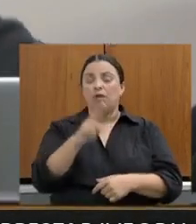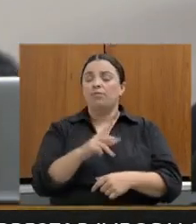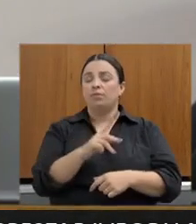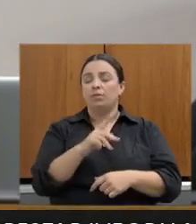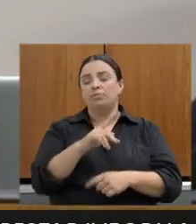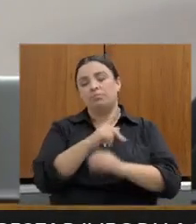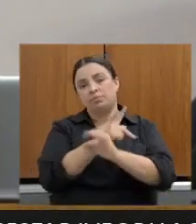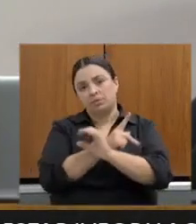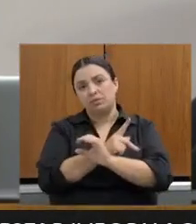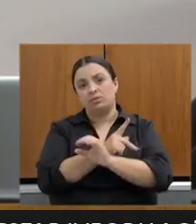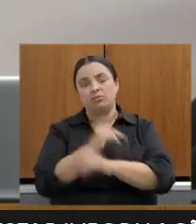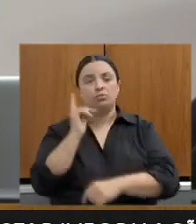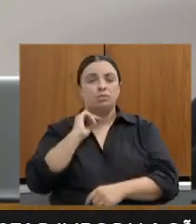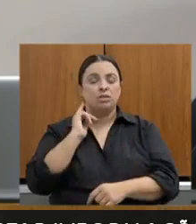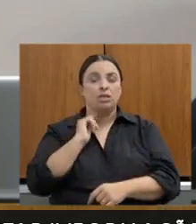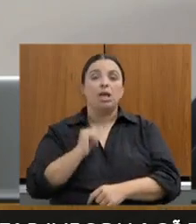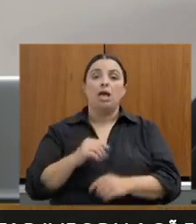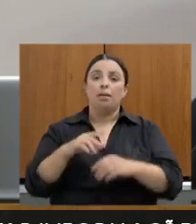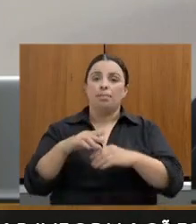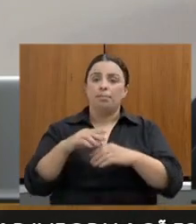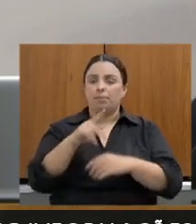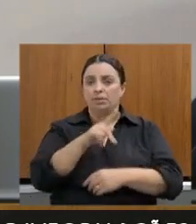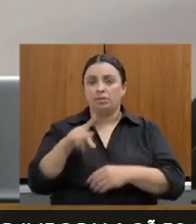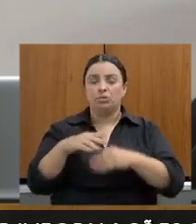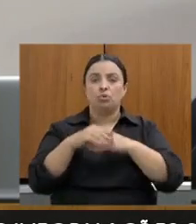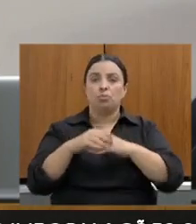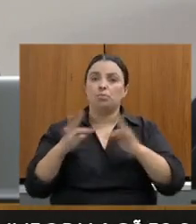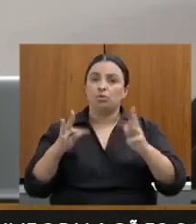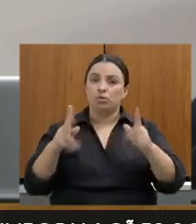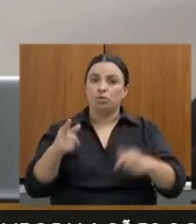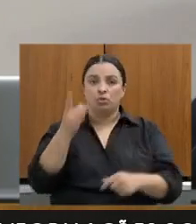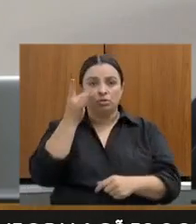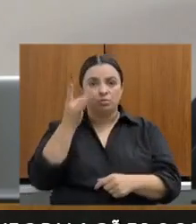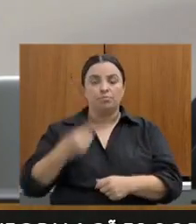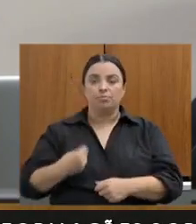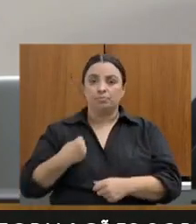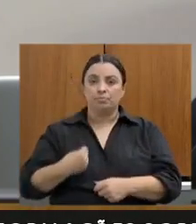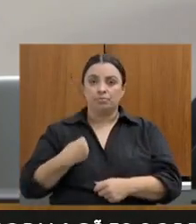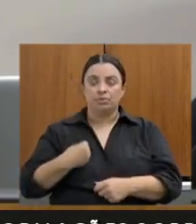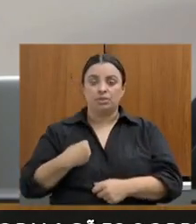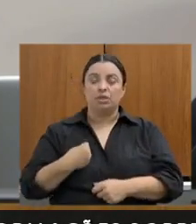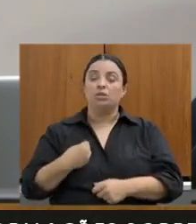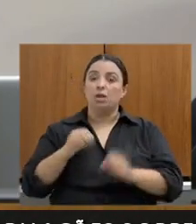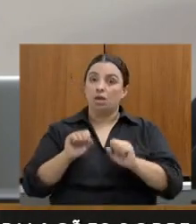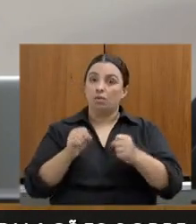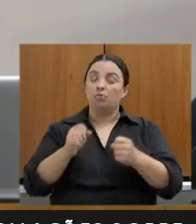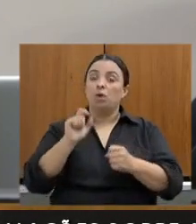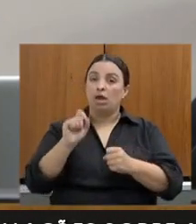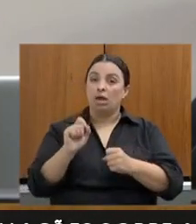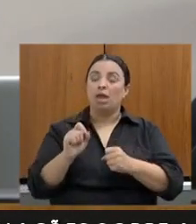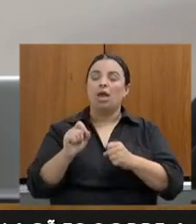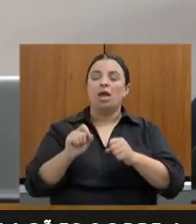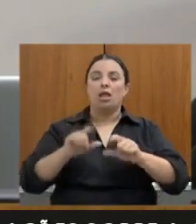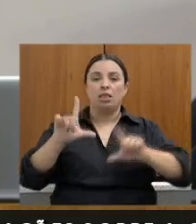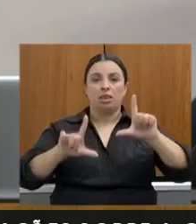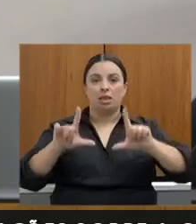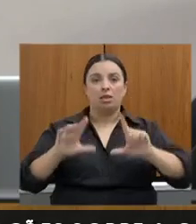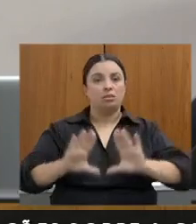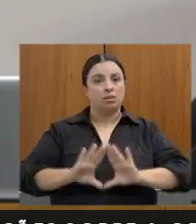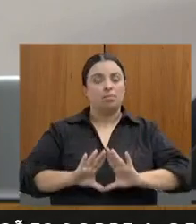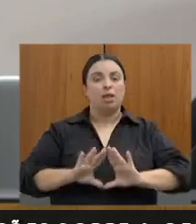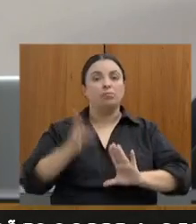de Minas Gerais presidência e o cumprimento a todos os presentes a registramos que a TV Assembleia está transmitindo ao vivo